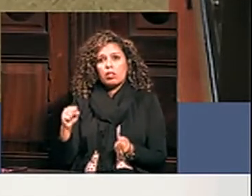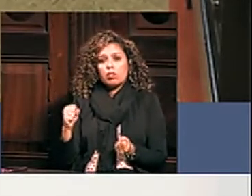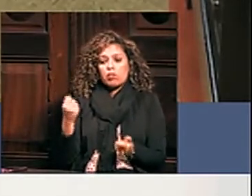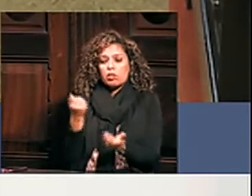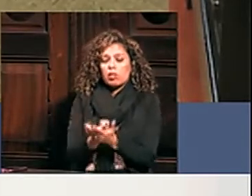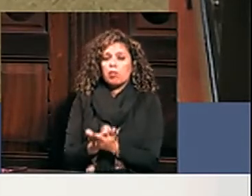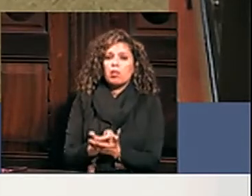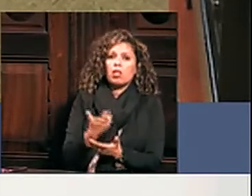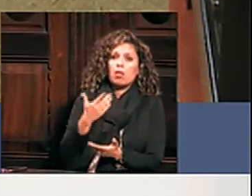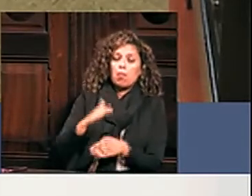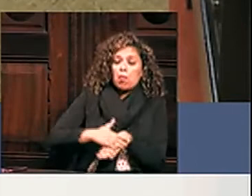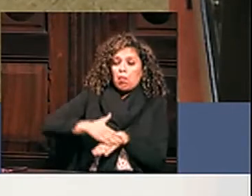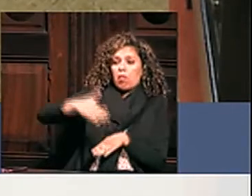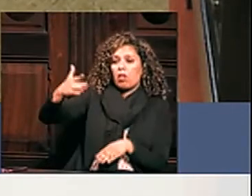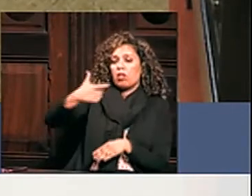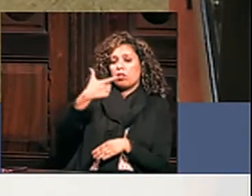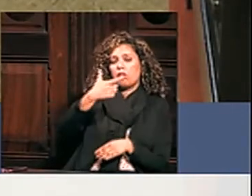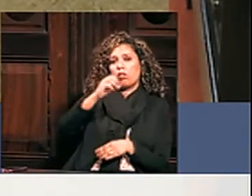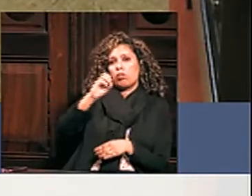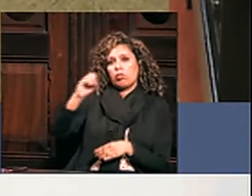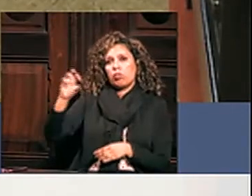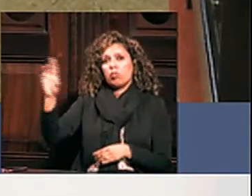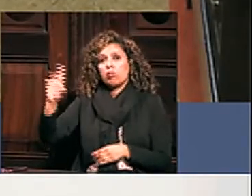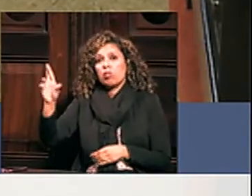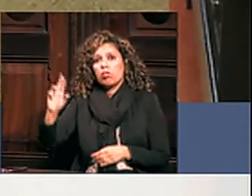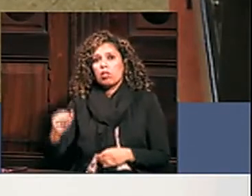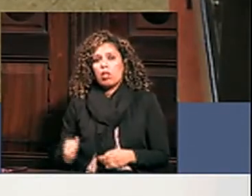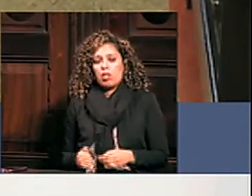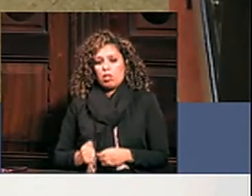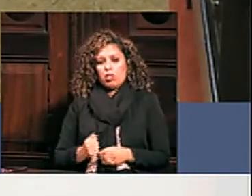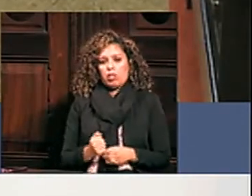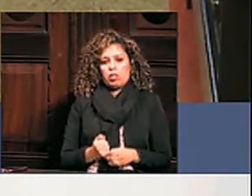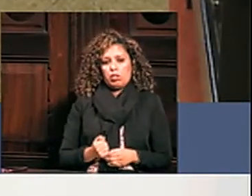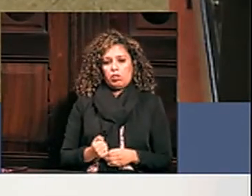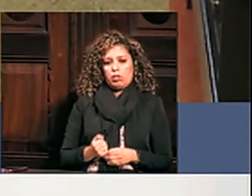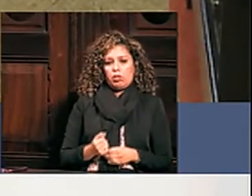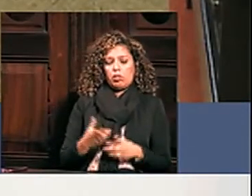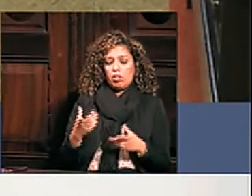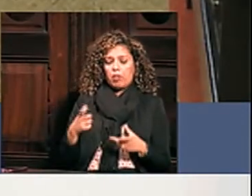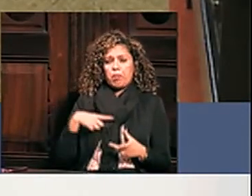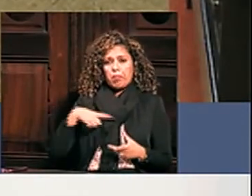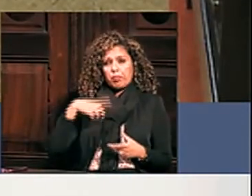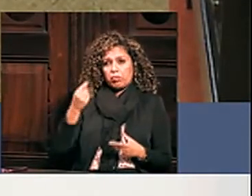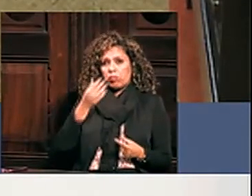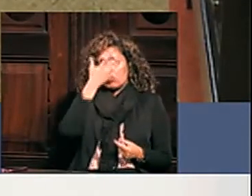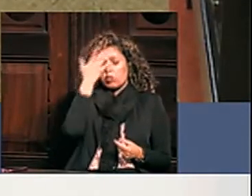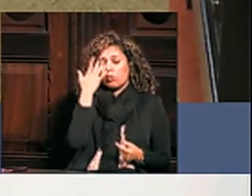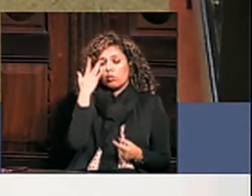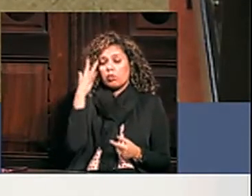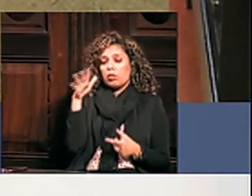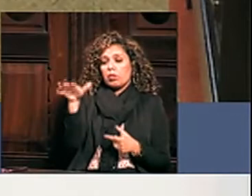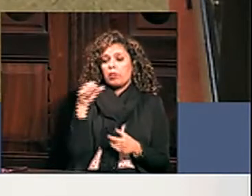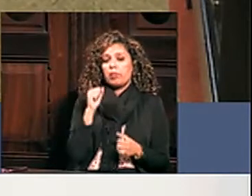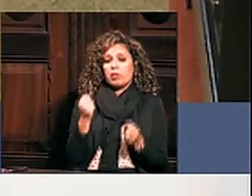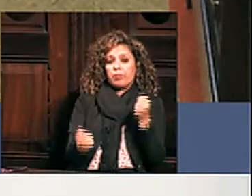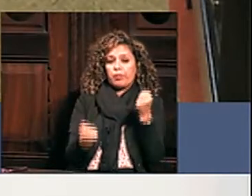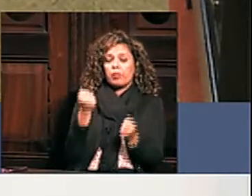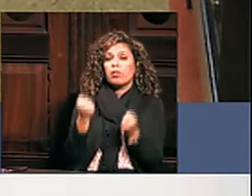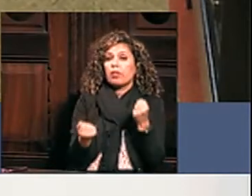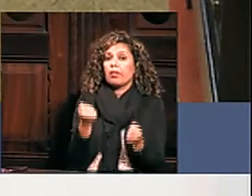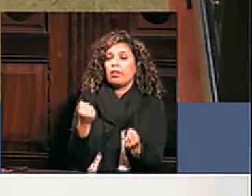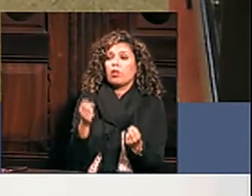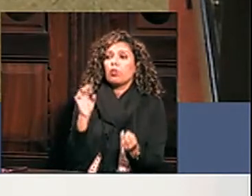muita gente que não usa carro só para lazer ou sobre o ir e vir do